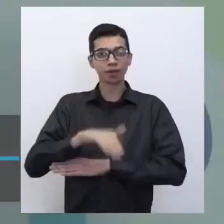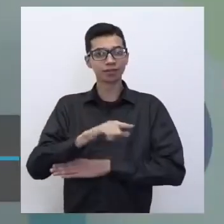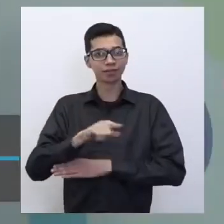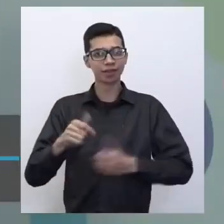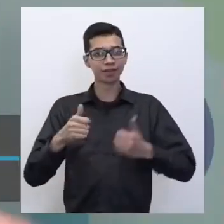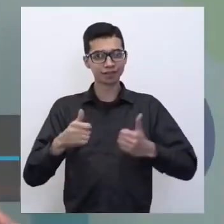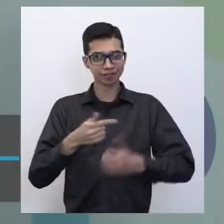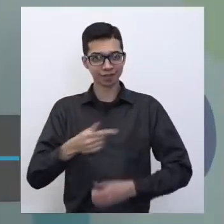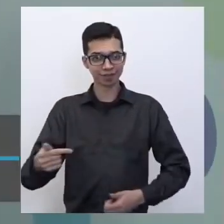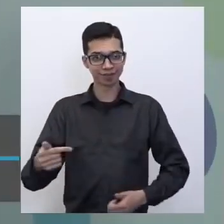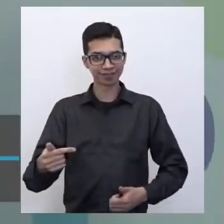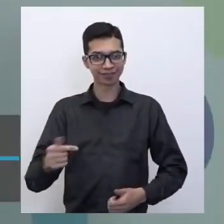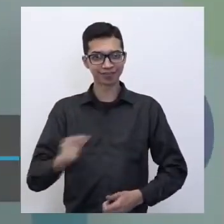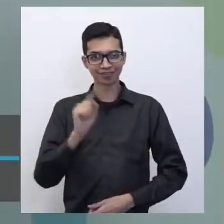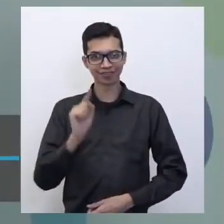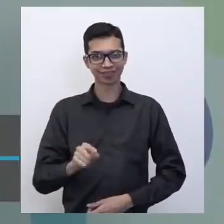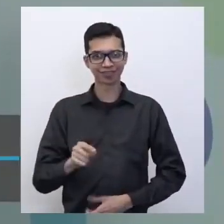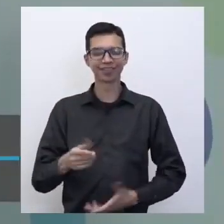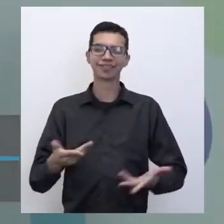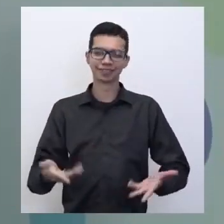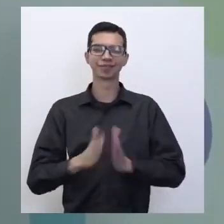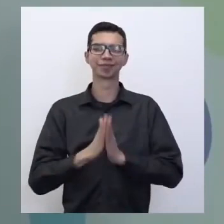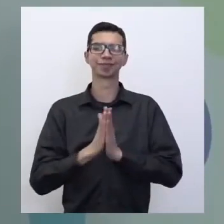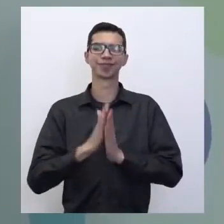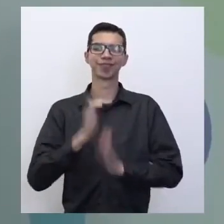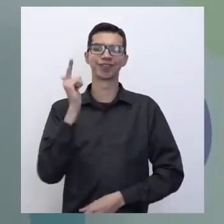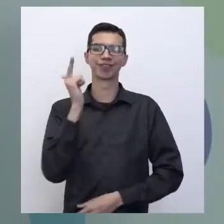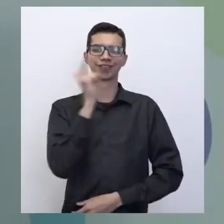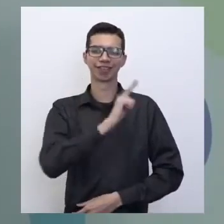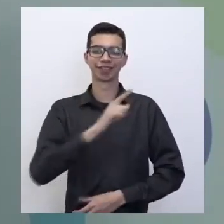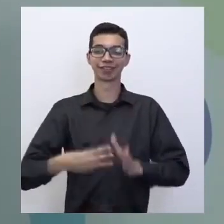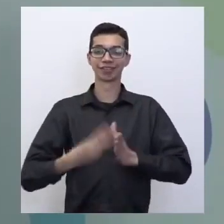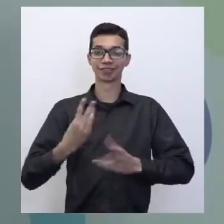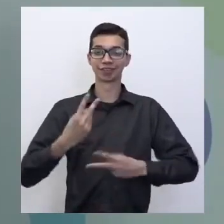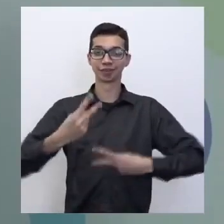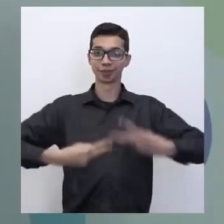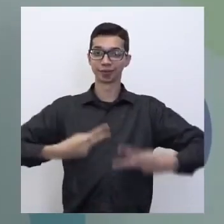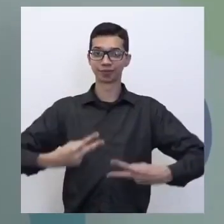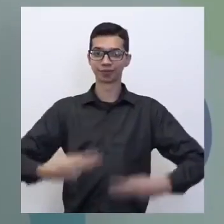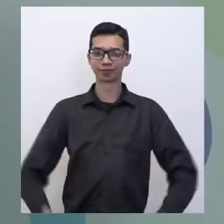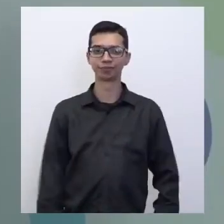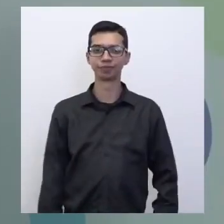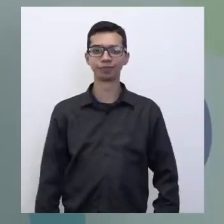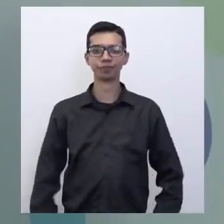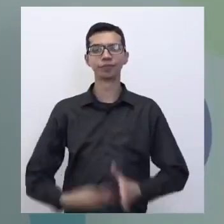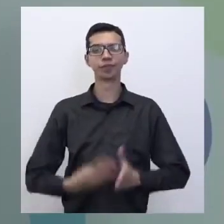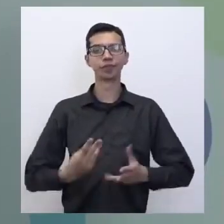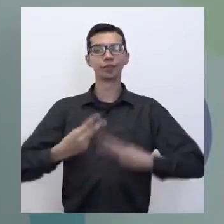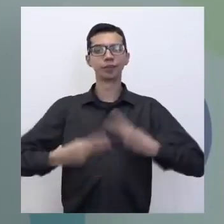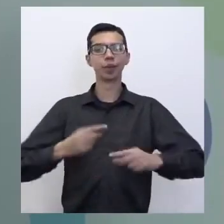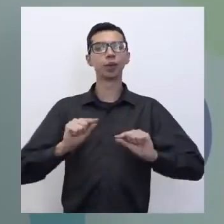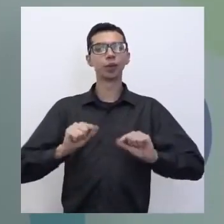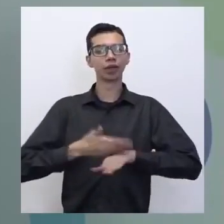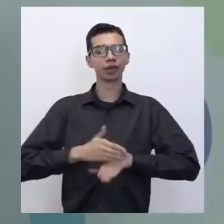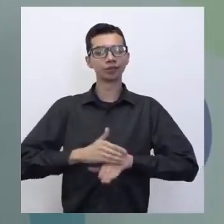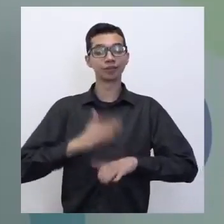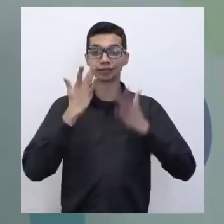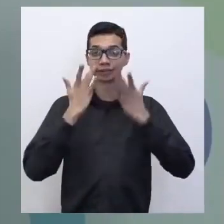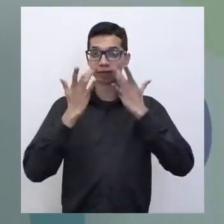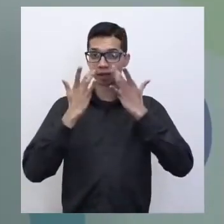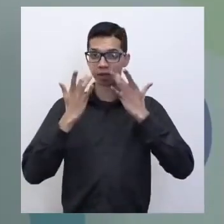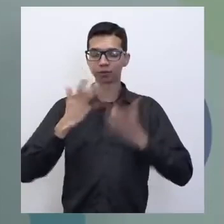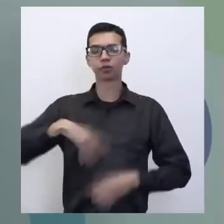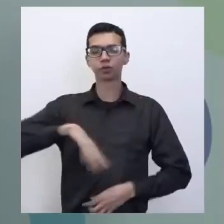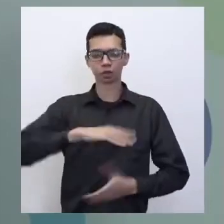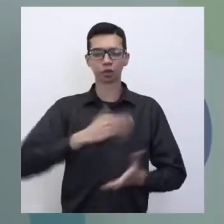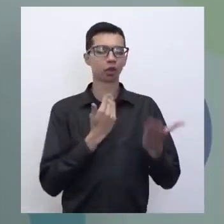semana? Então, finalmente chegamos no terceiro bimestre. O terceiro bimestre, a habilidade é teatro, então nós vamos